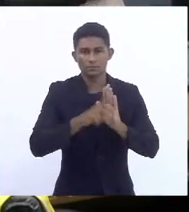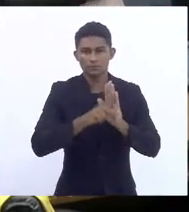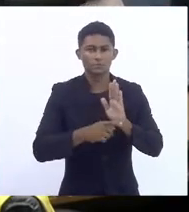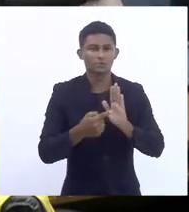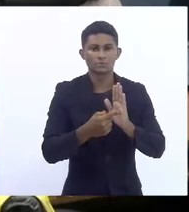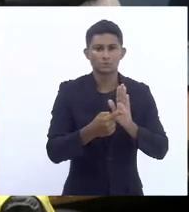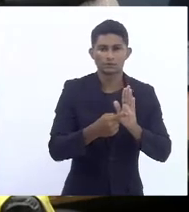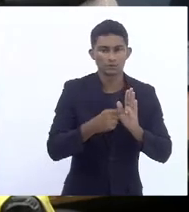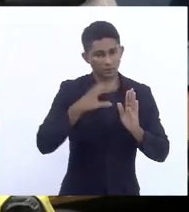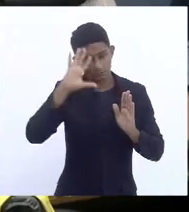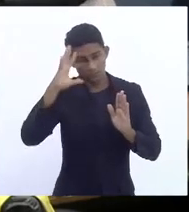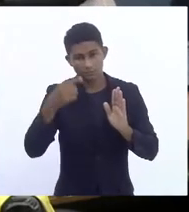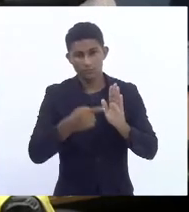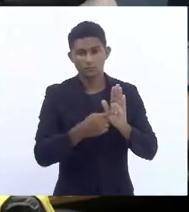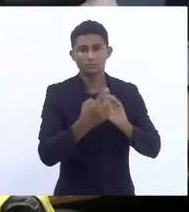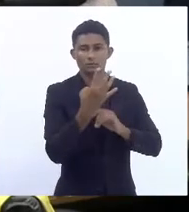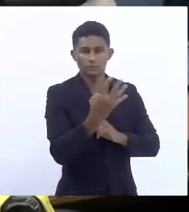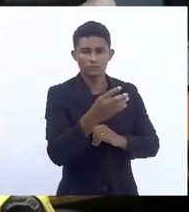projeto de resolução